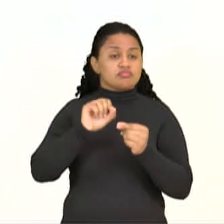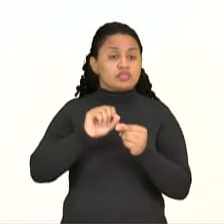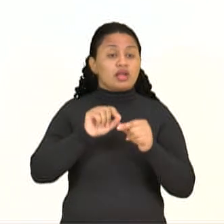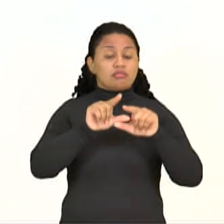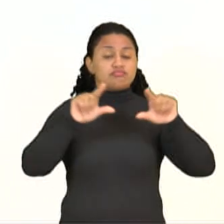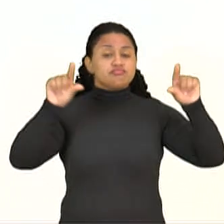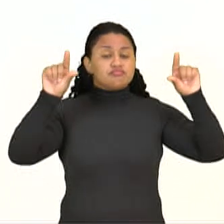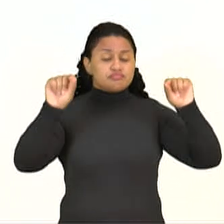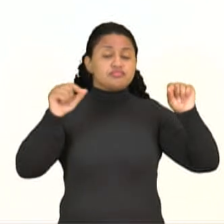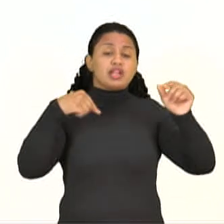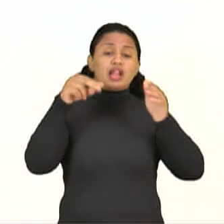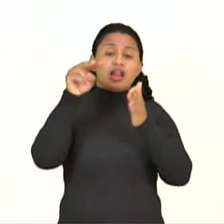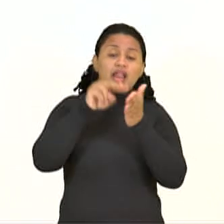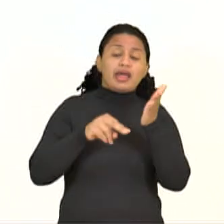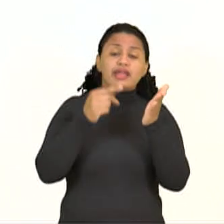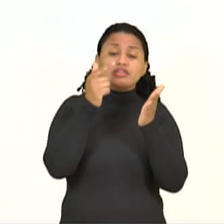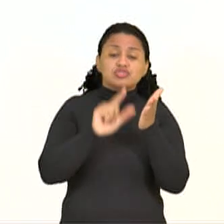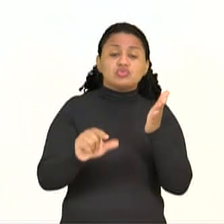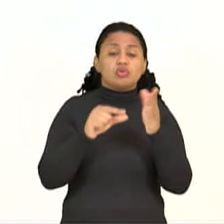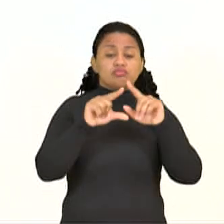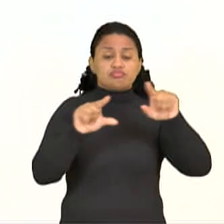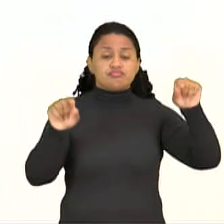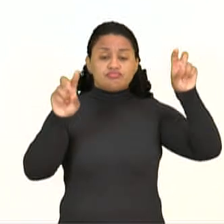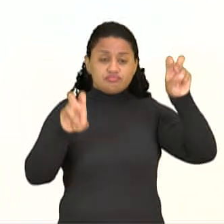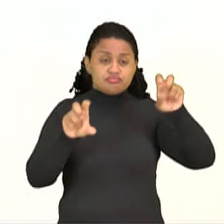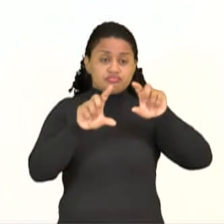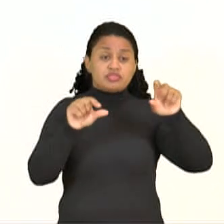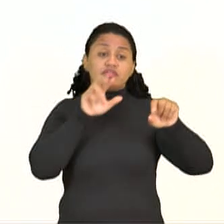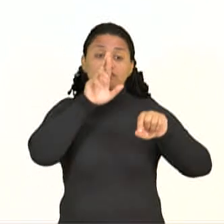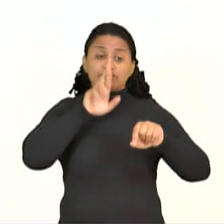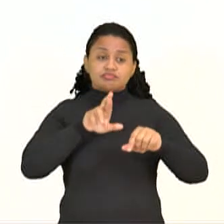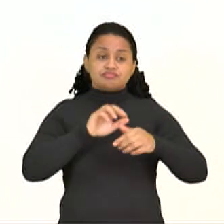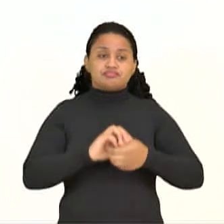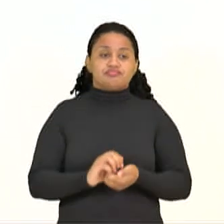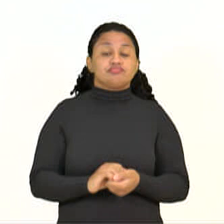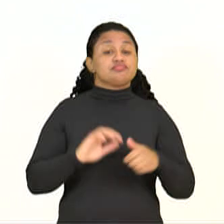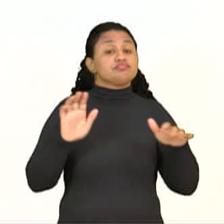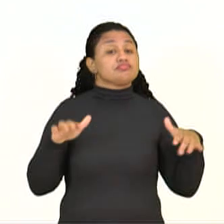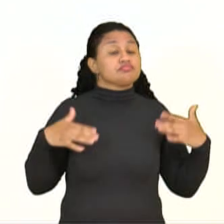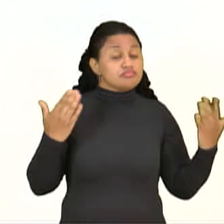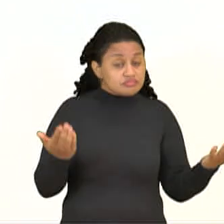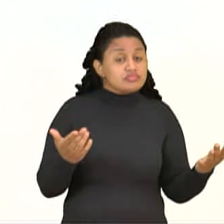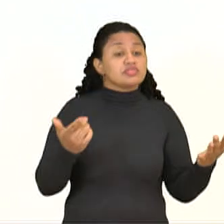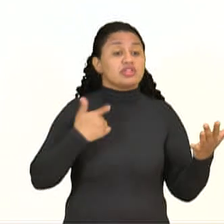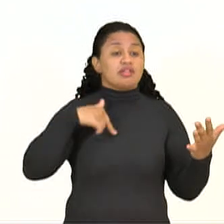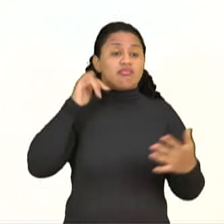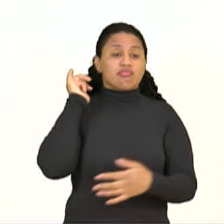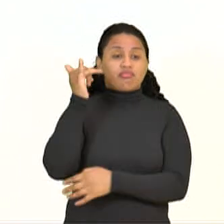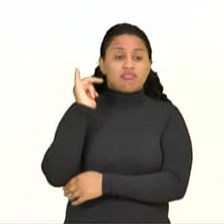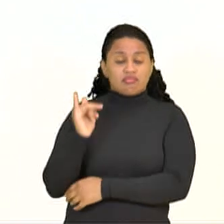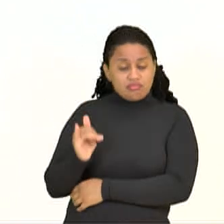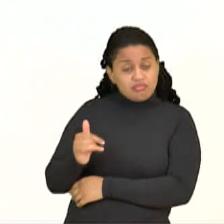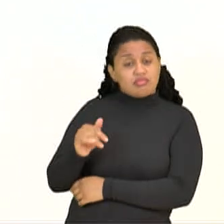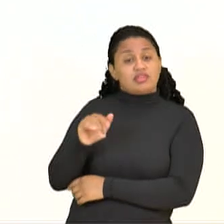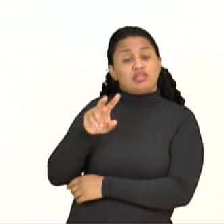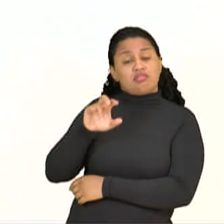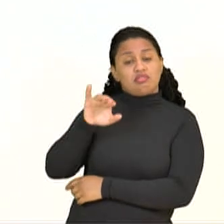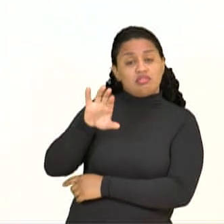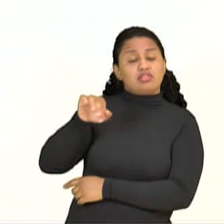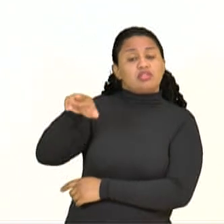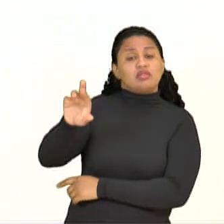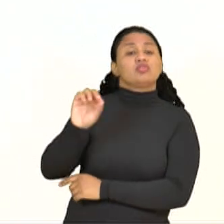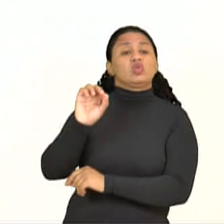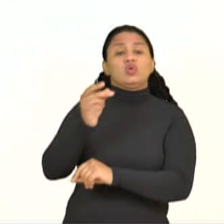ao comando, releia a seguinte passagem do texto e responda: embora em sua narrativa Victor se refira